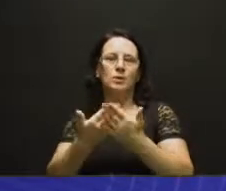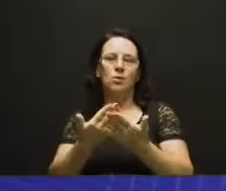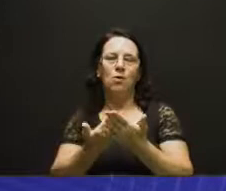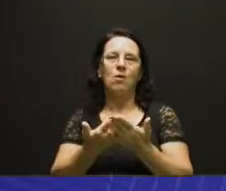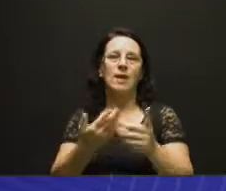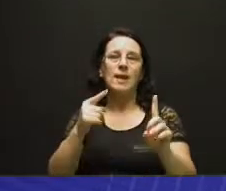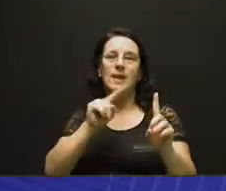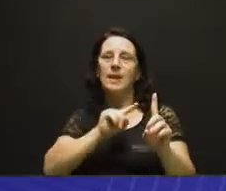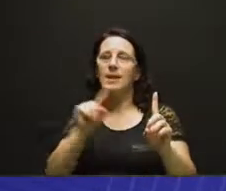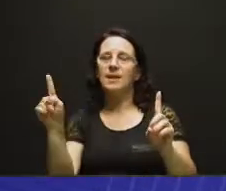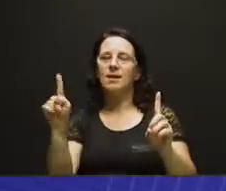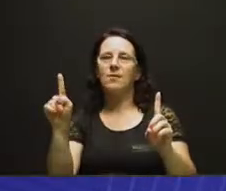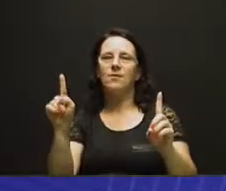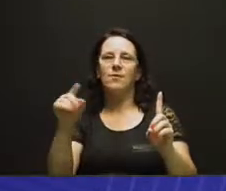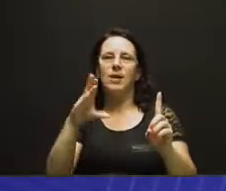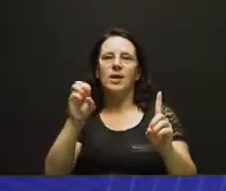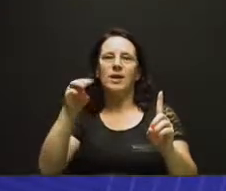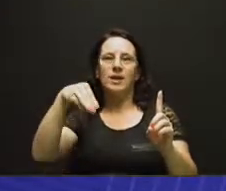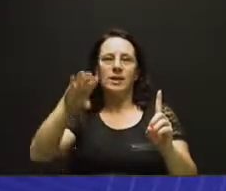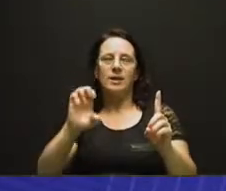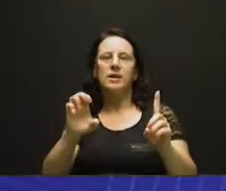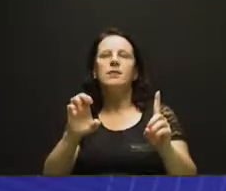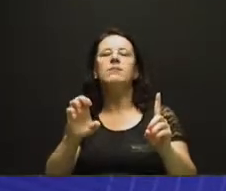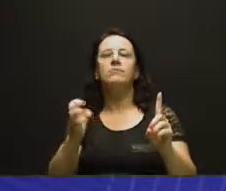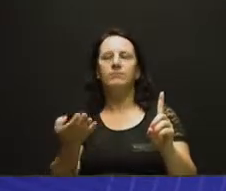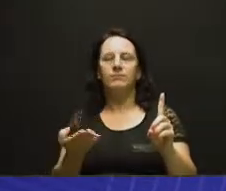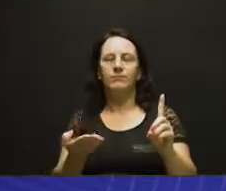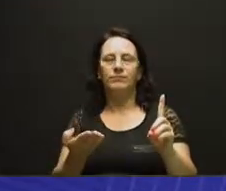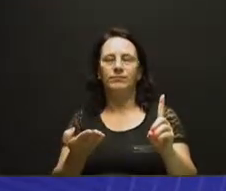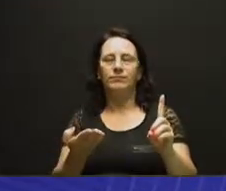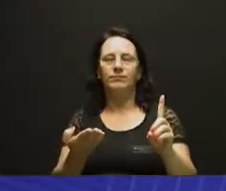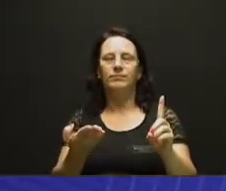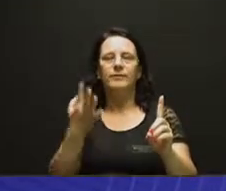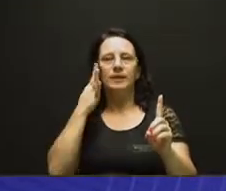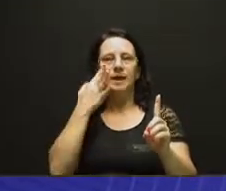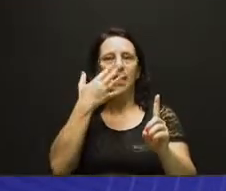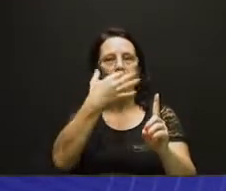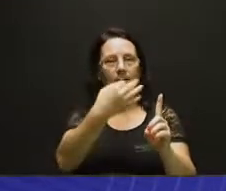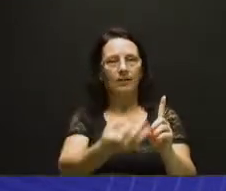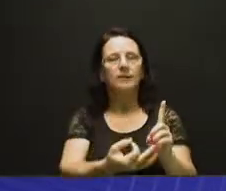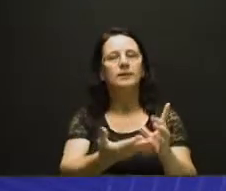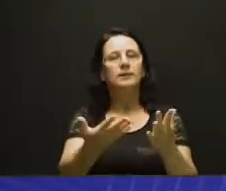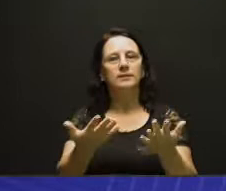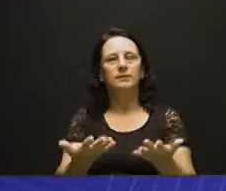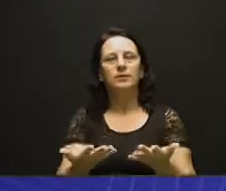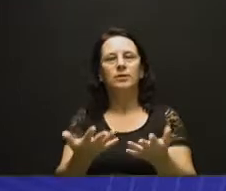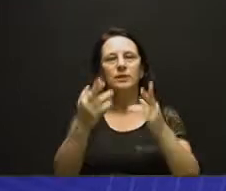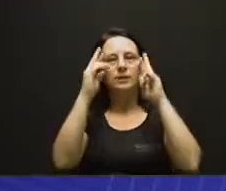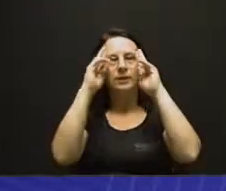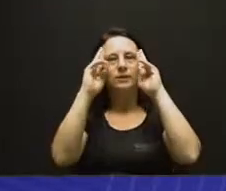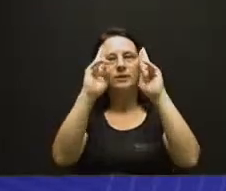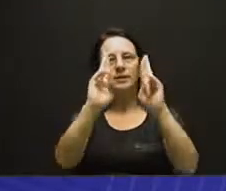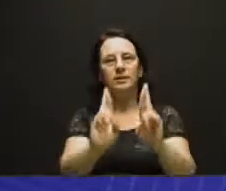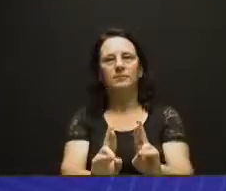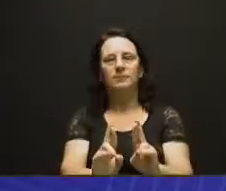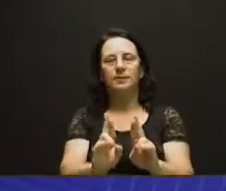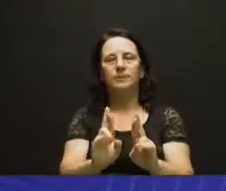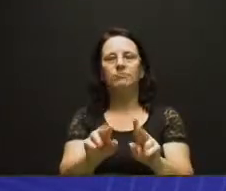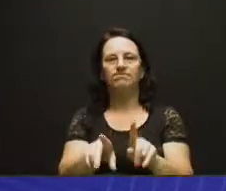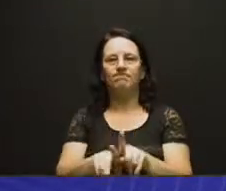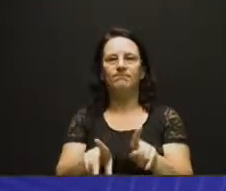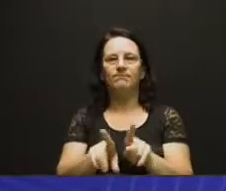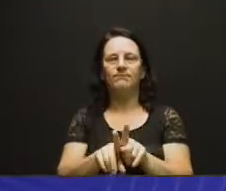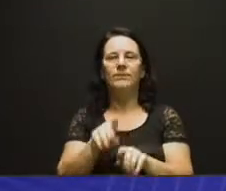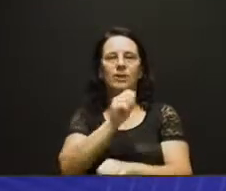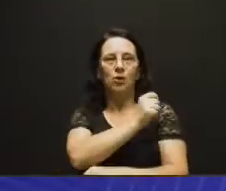isso é crime gente a gente tem que olhar pra isso com muitos é muito muito respeito então